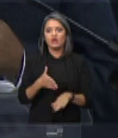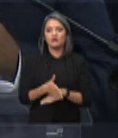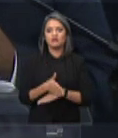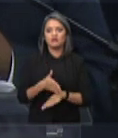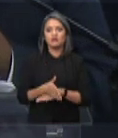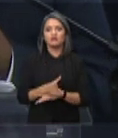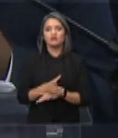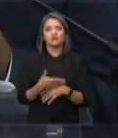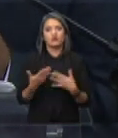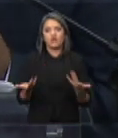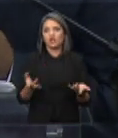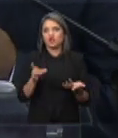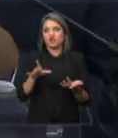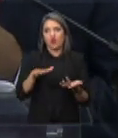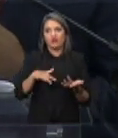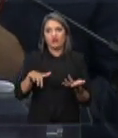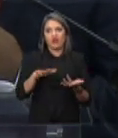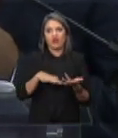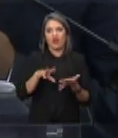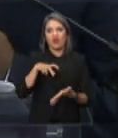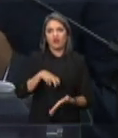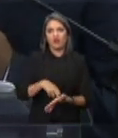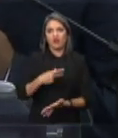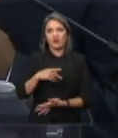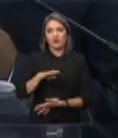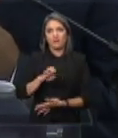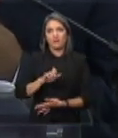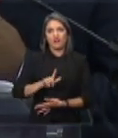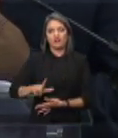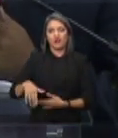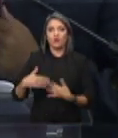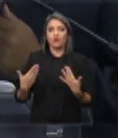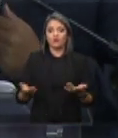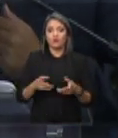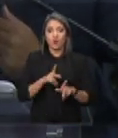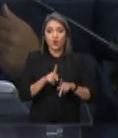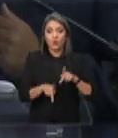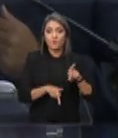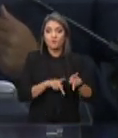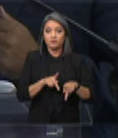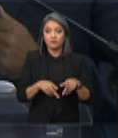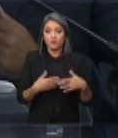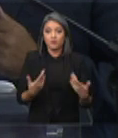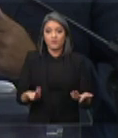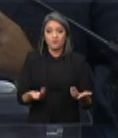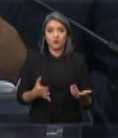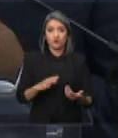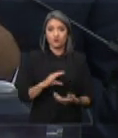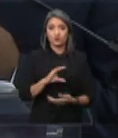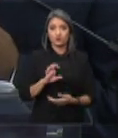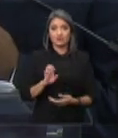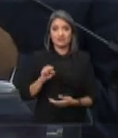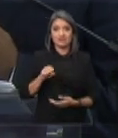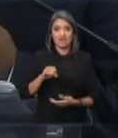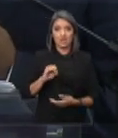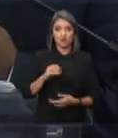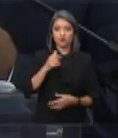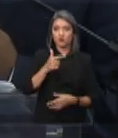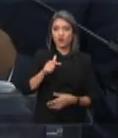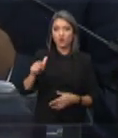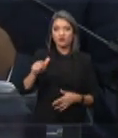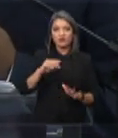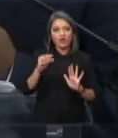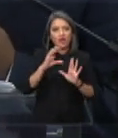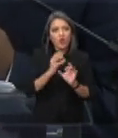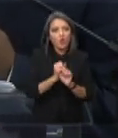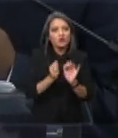ao direito penal Como já foi falado aqui também a população situação de rua sequer É computada nos censos no senso Nacional a